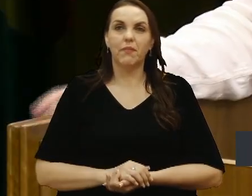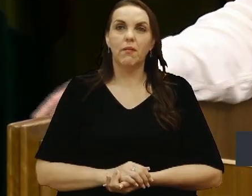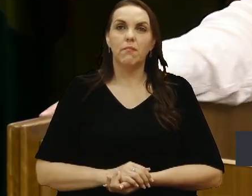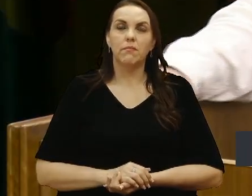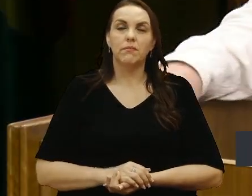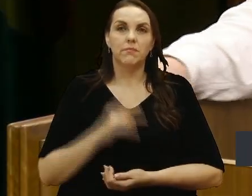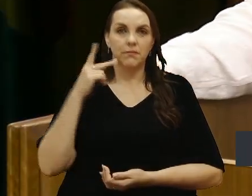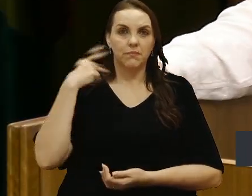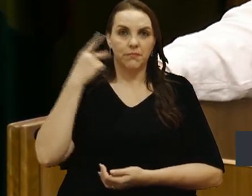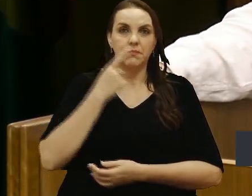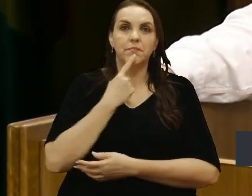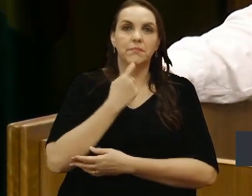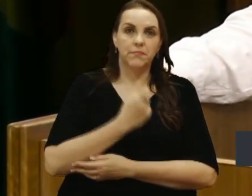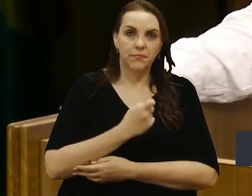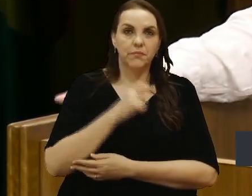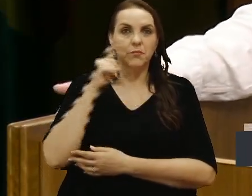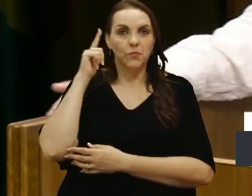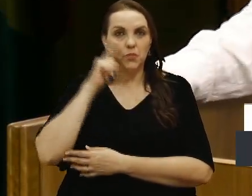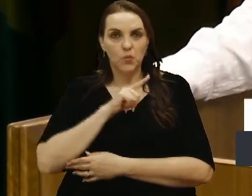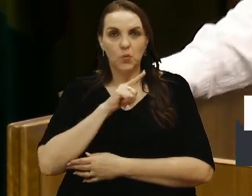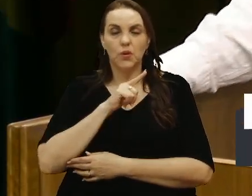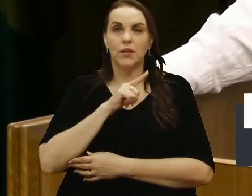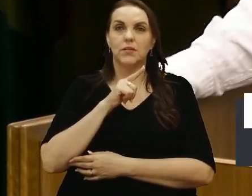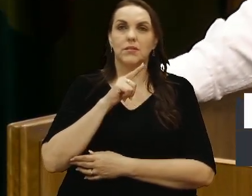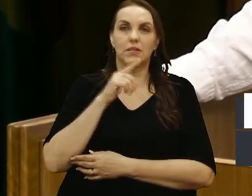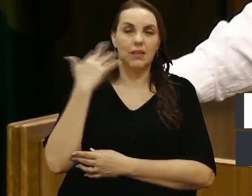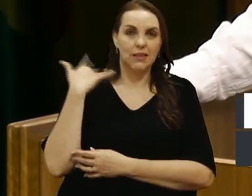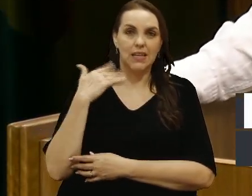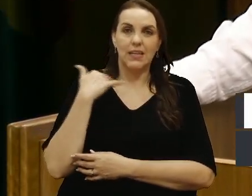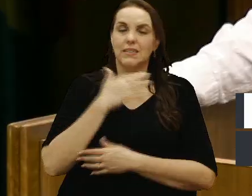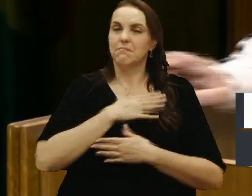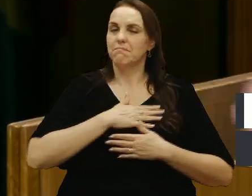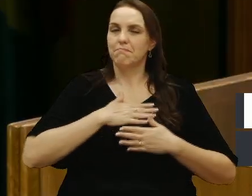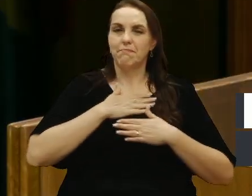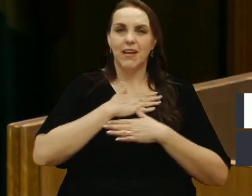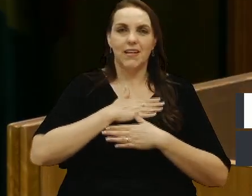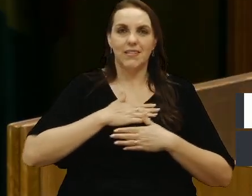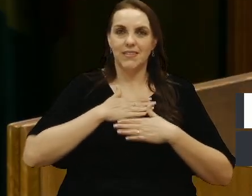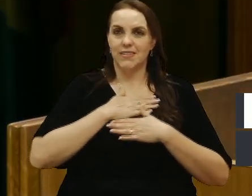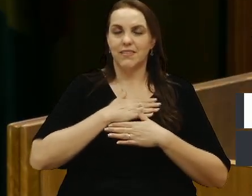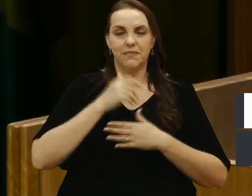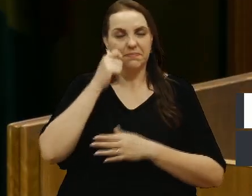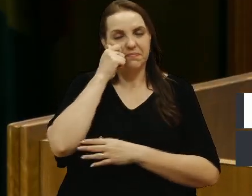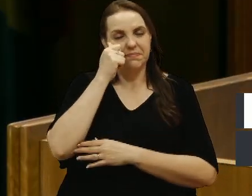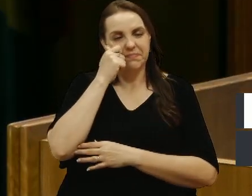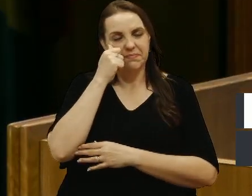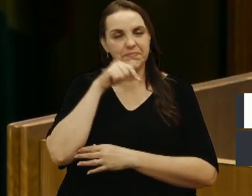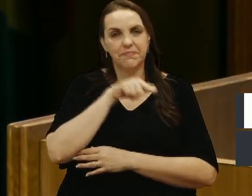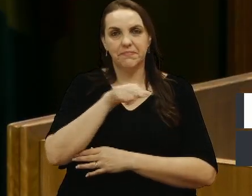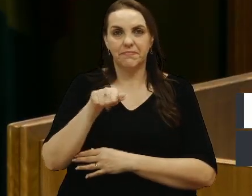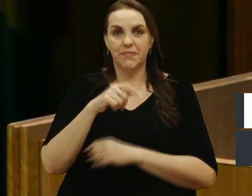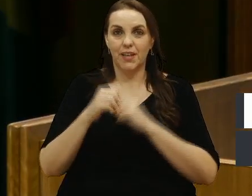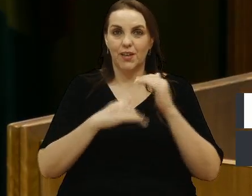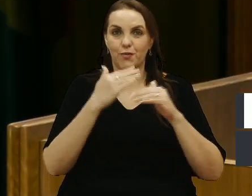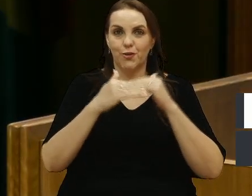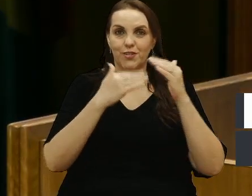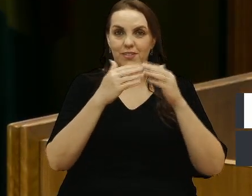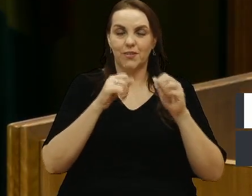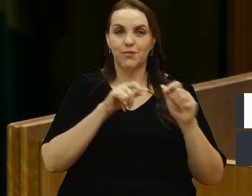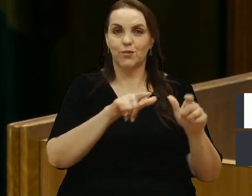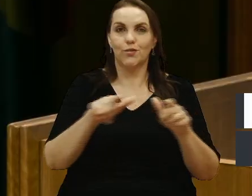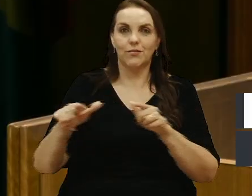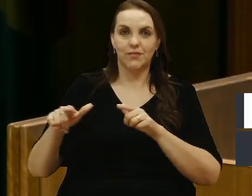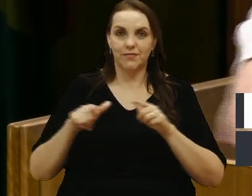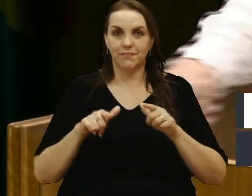vereador Lucas, vereador Andrés, demais vereadores, foi um prazer presenciar essa revolução em todos os locais, e em especial queria destacar